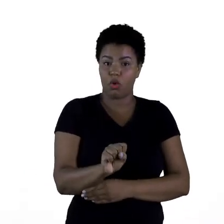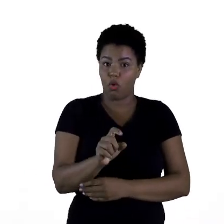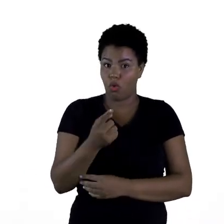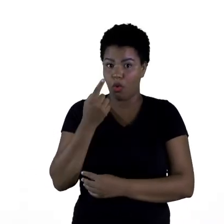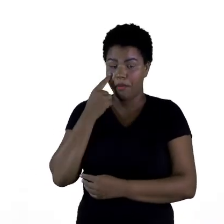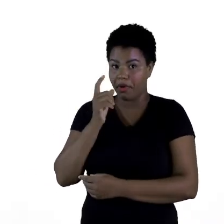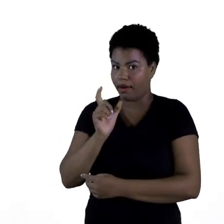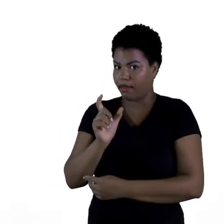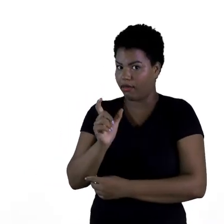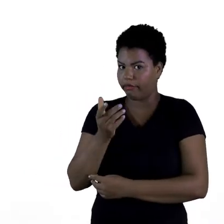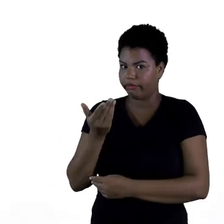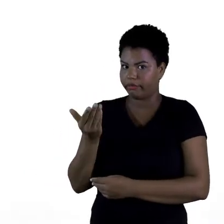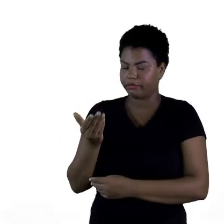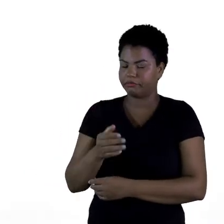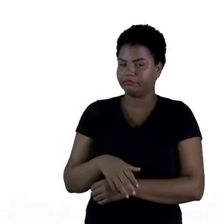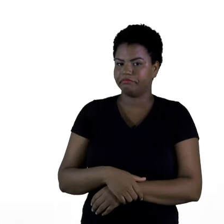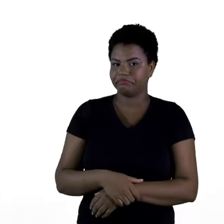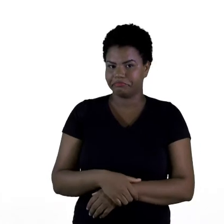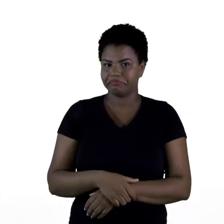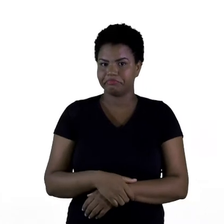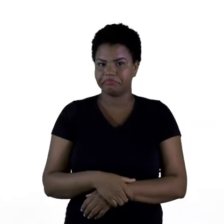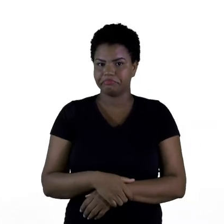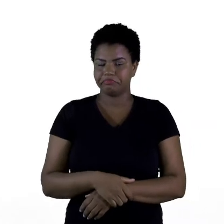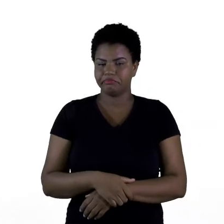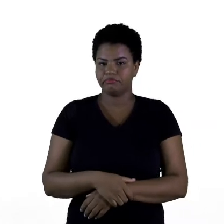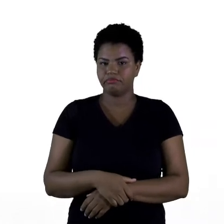coordenativas. E agora é uma